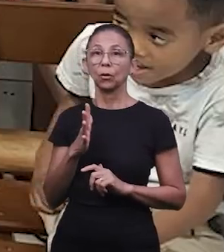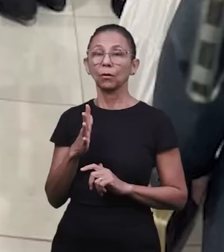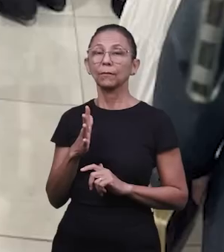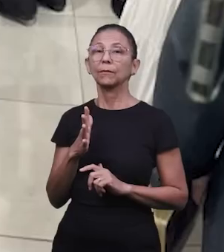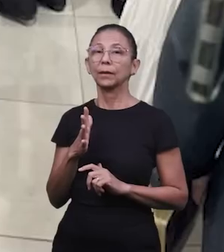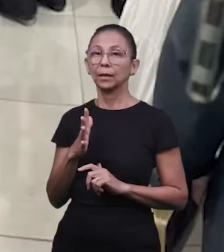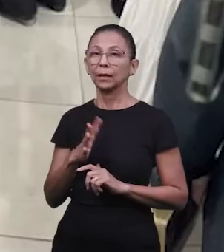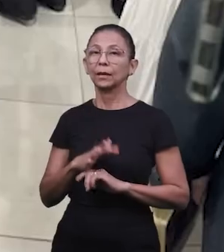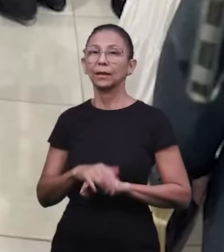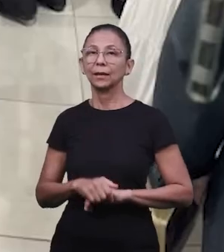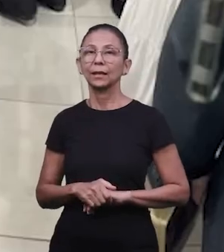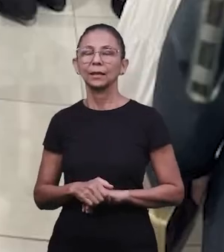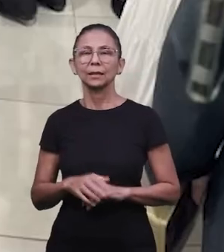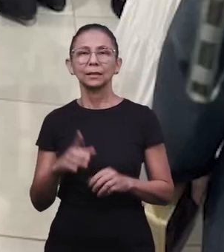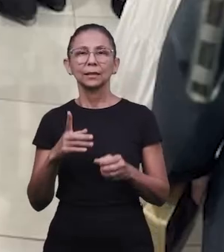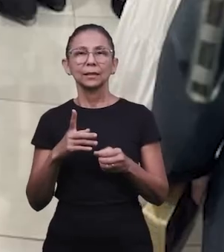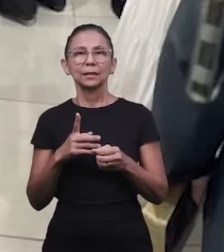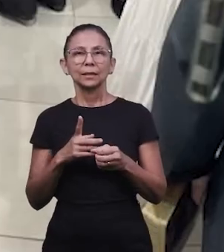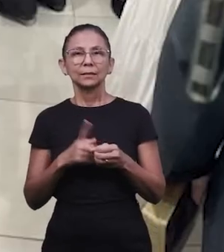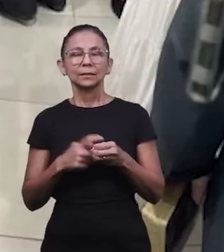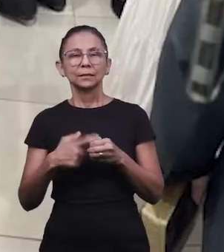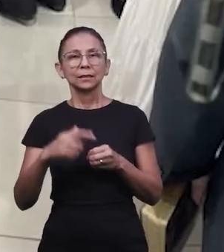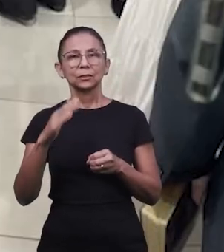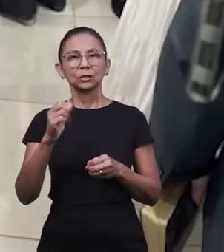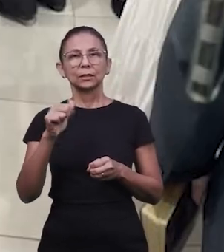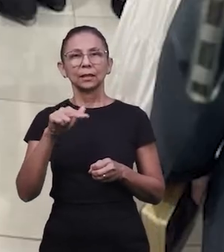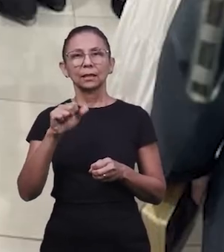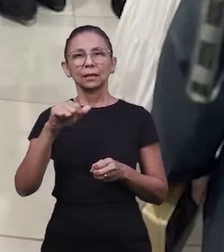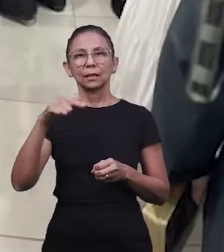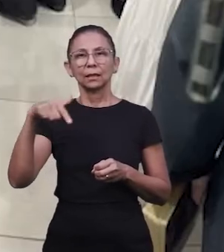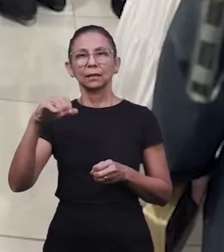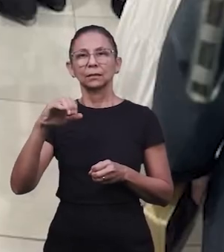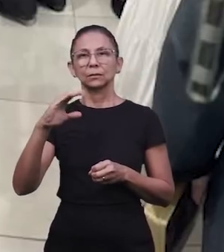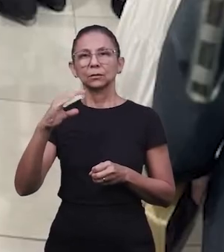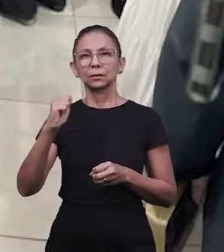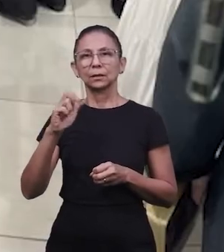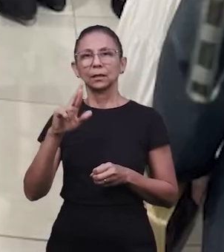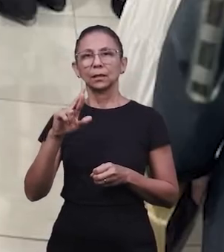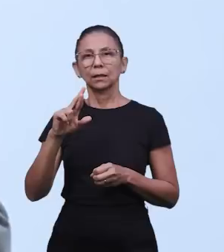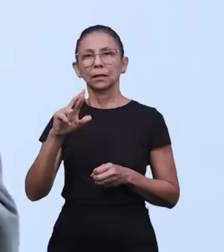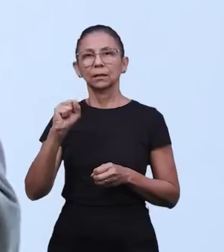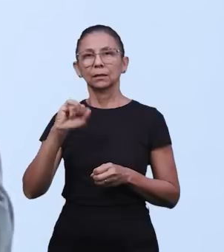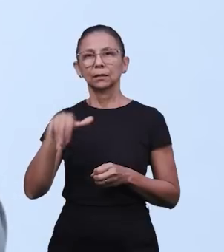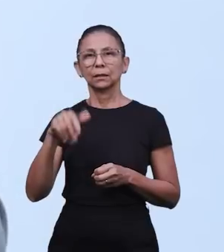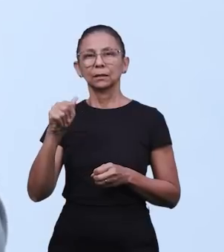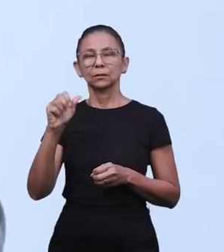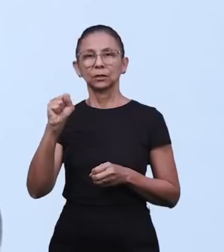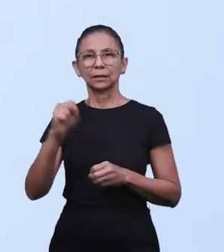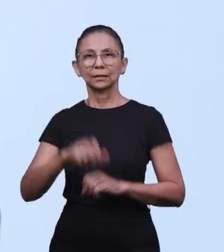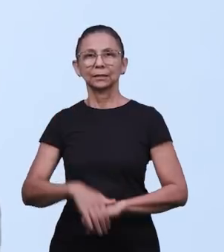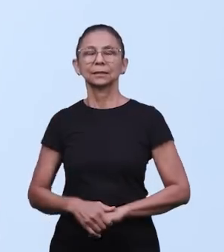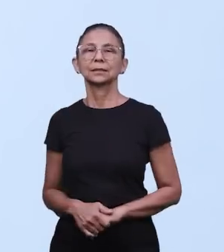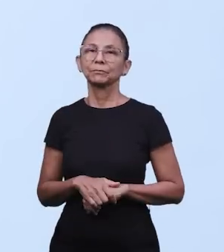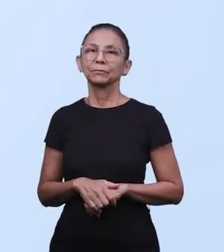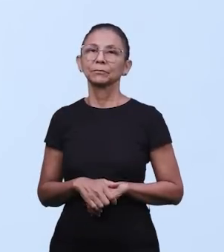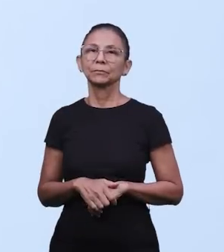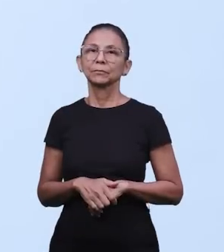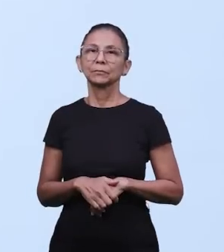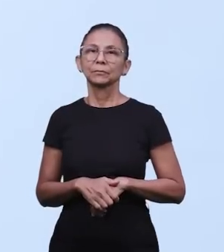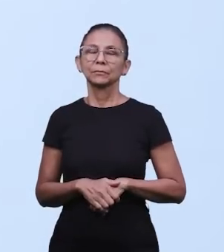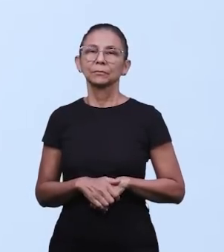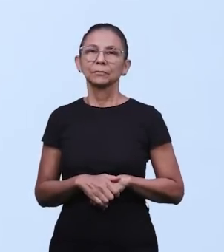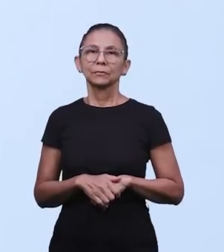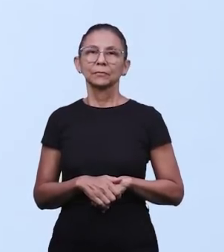de templo, desta vez na cidade de Canaã dos Carajás. Olha que bênção! De volta aqui para o Nordeste, vamos lá